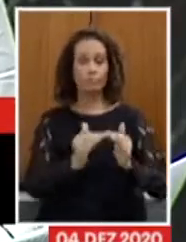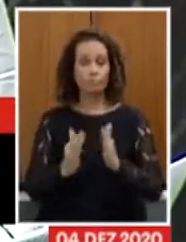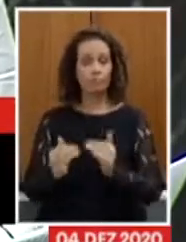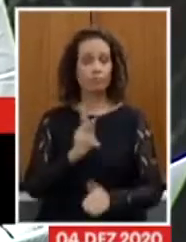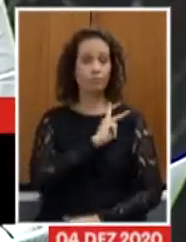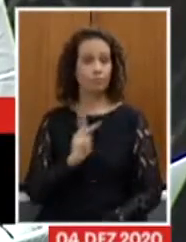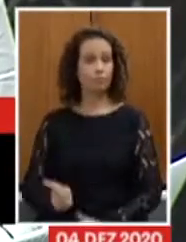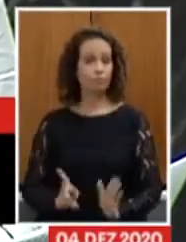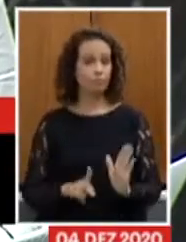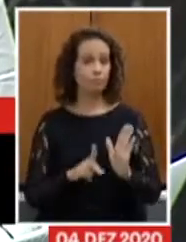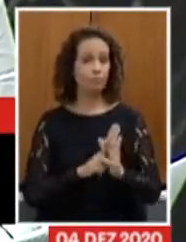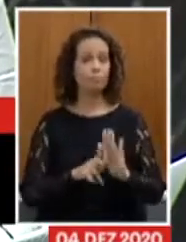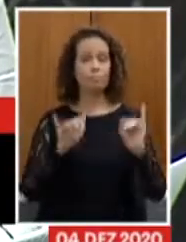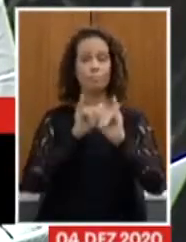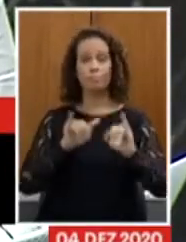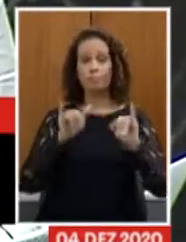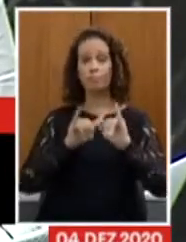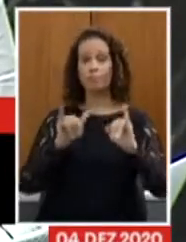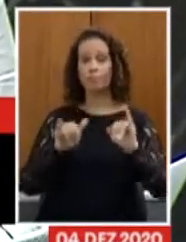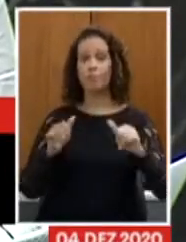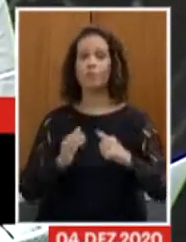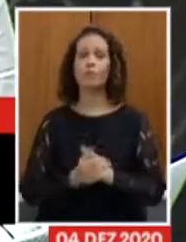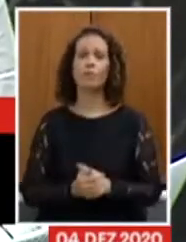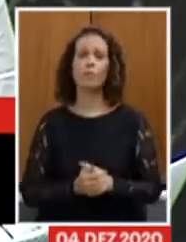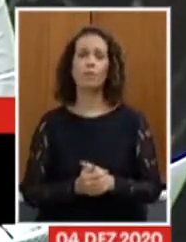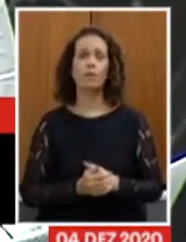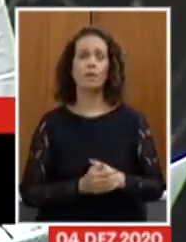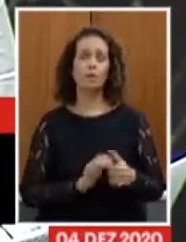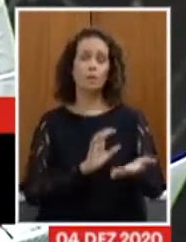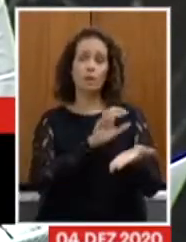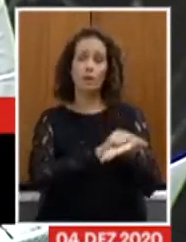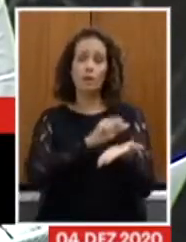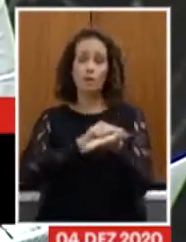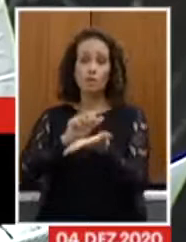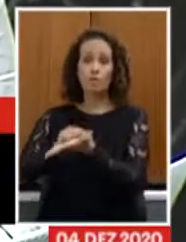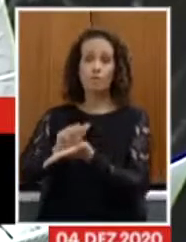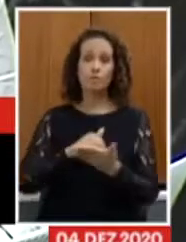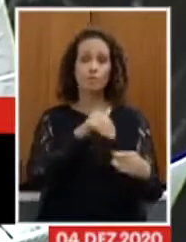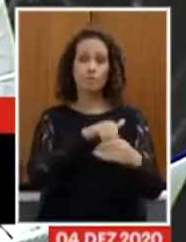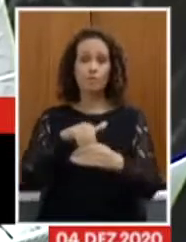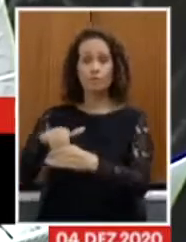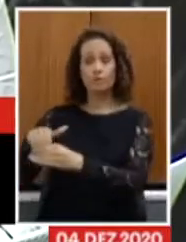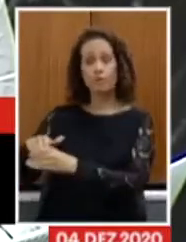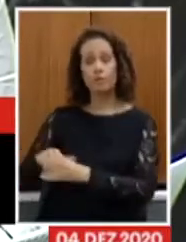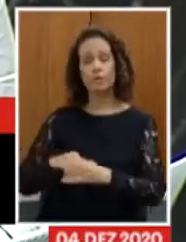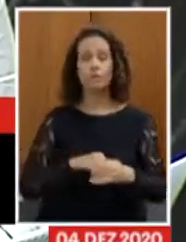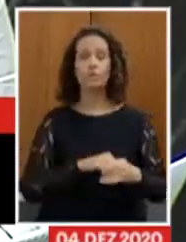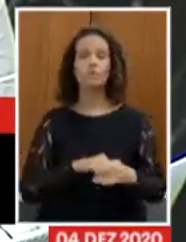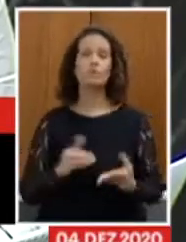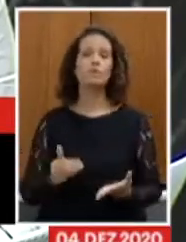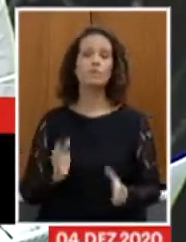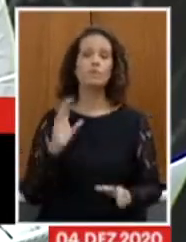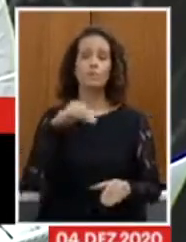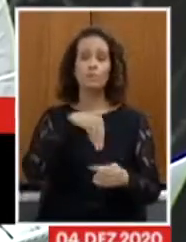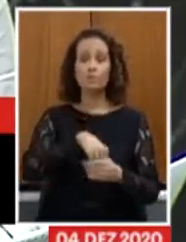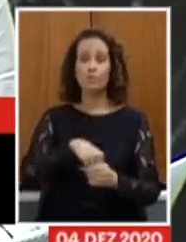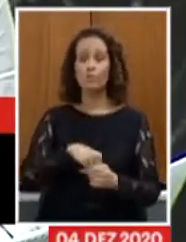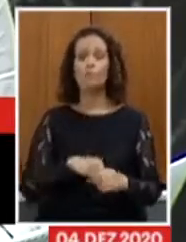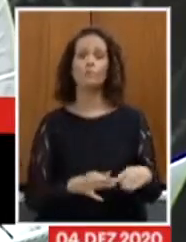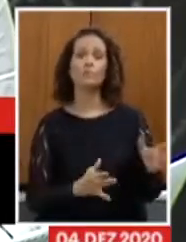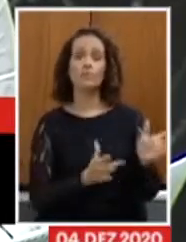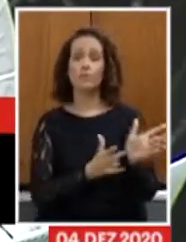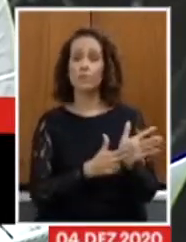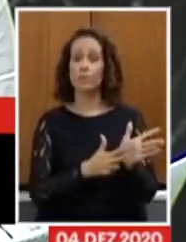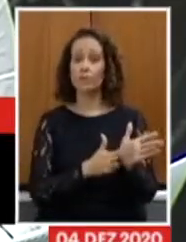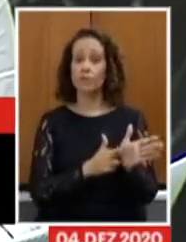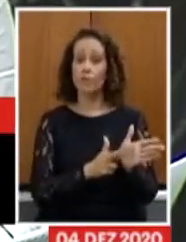presidente, informa ao plenário o registro das candidaturas de conformidade com o inciso 1 do artigo 9º do Regimento Interno.